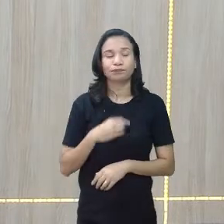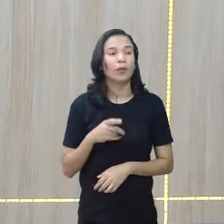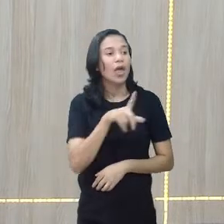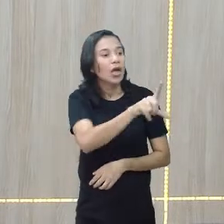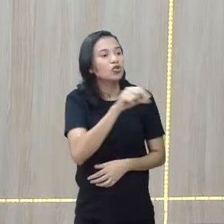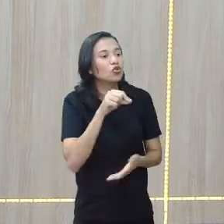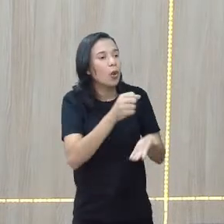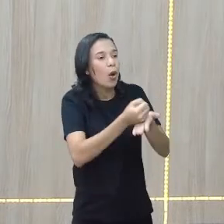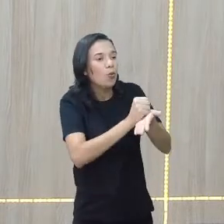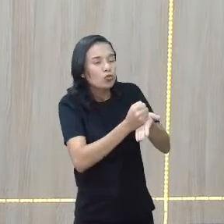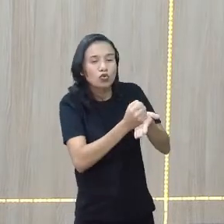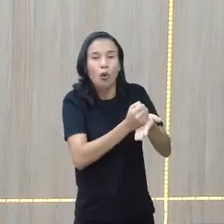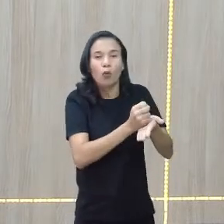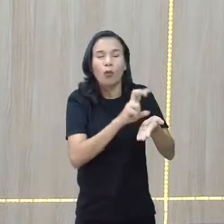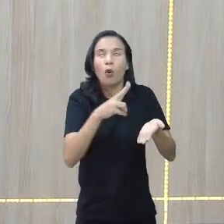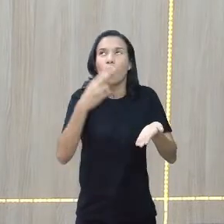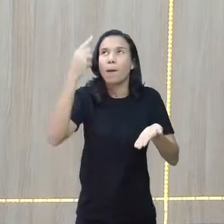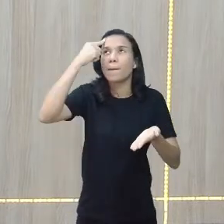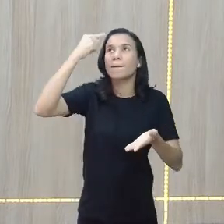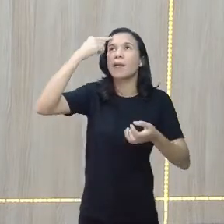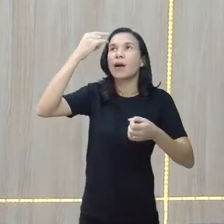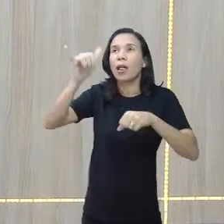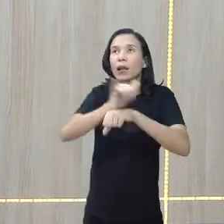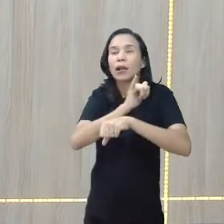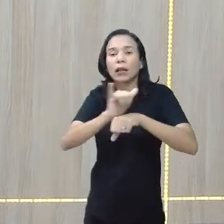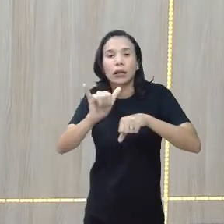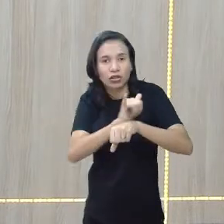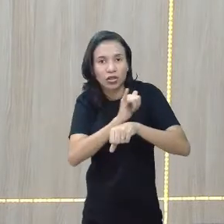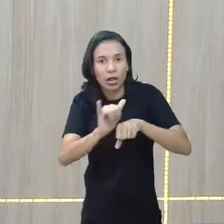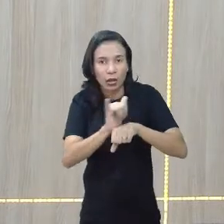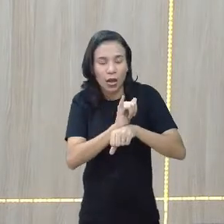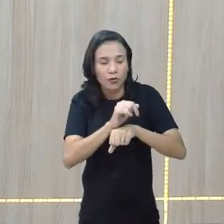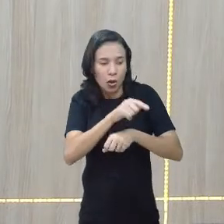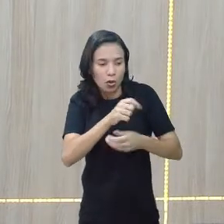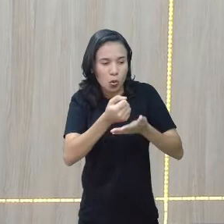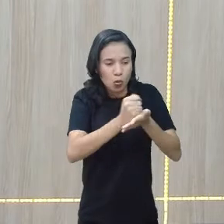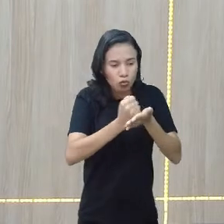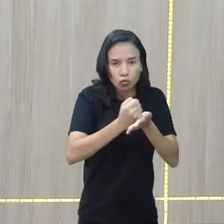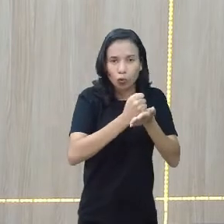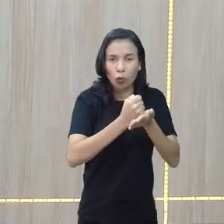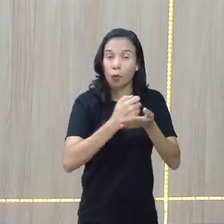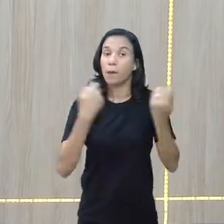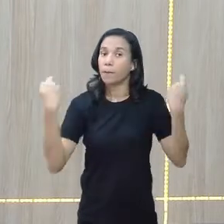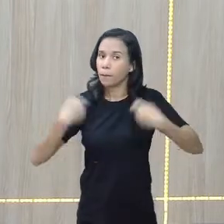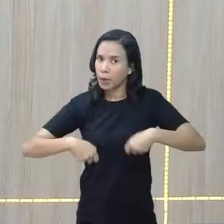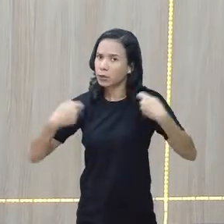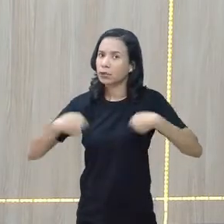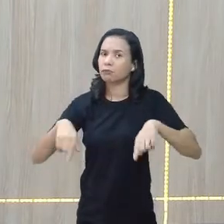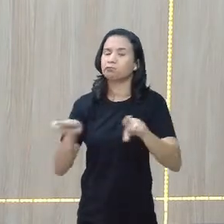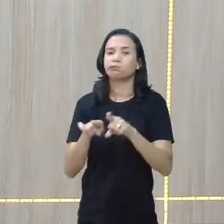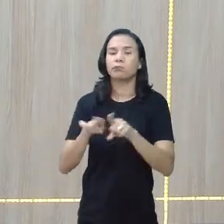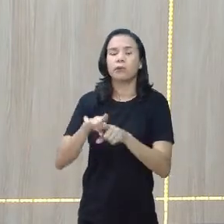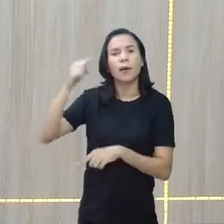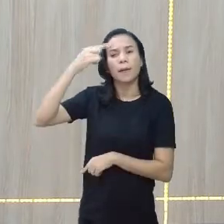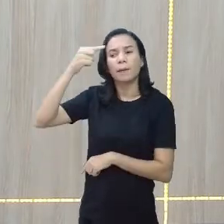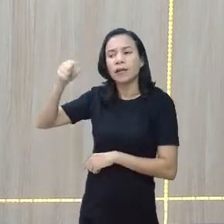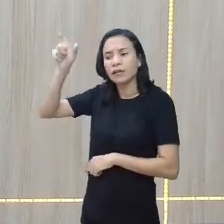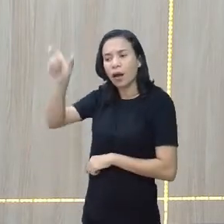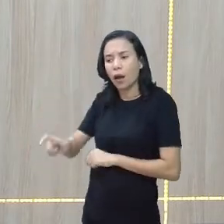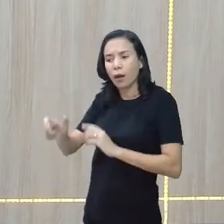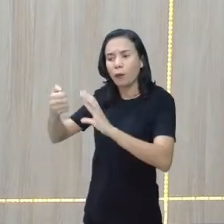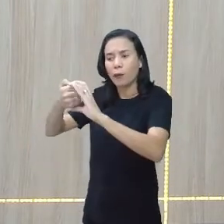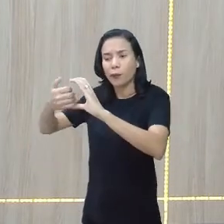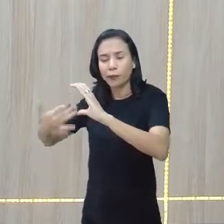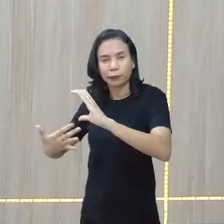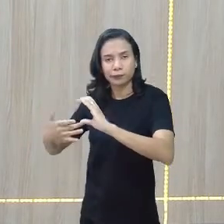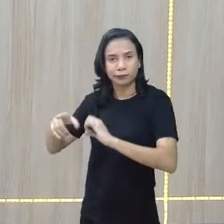jogo, né, se você pensa numa estratégia a partir do jogo, daquele recurso, você precisa considerar as características daquele